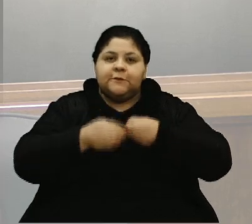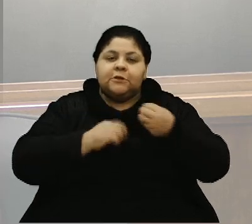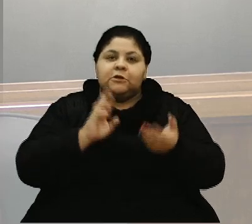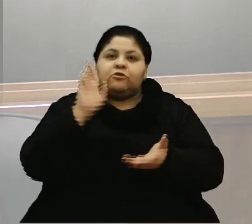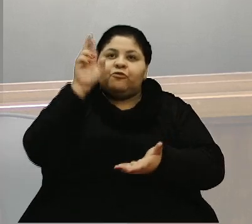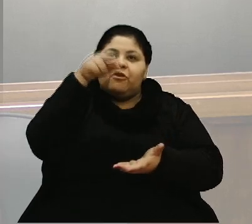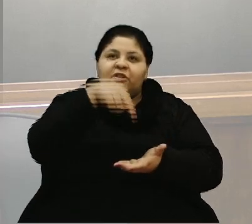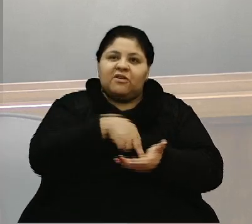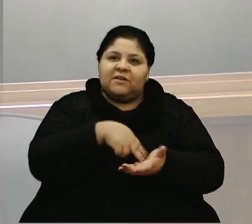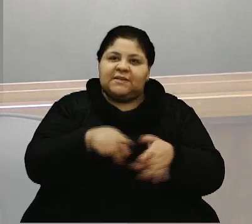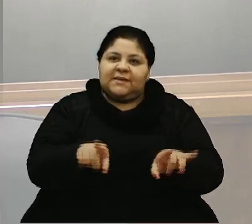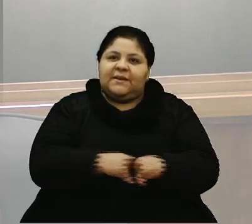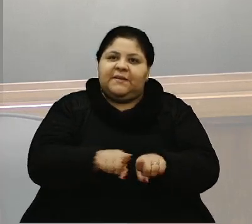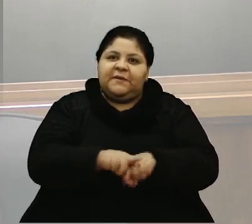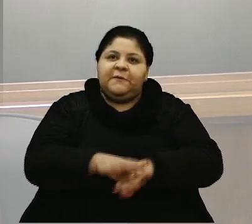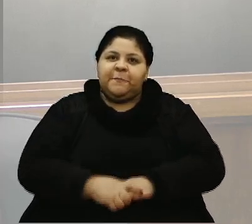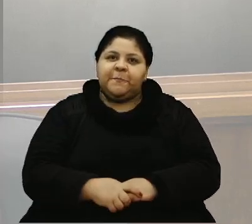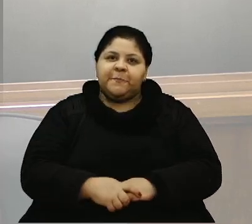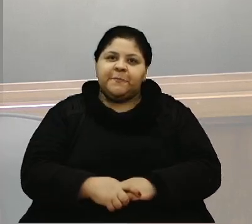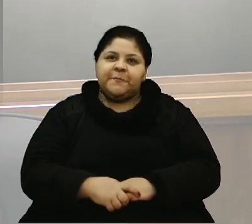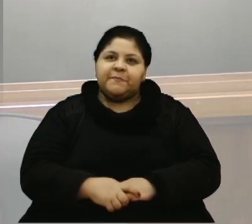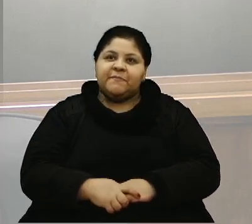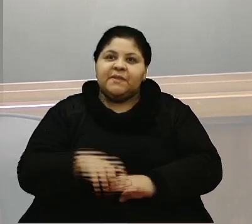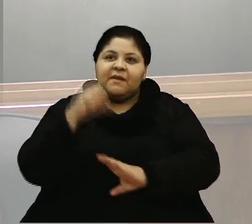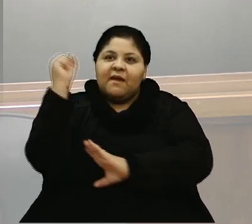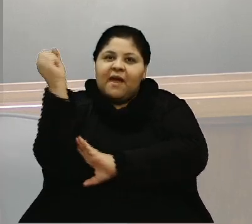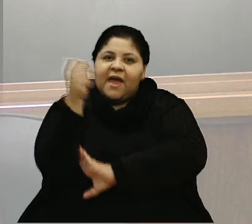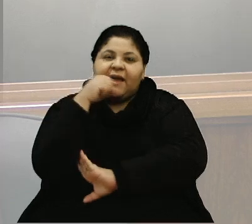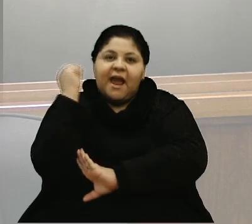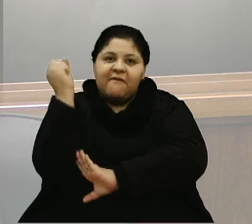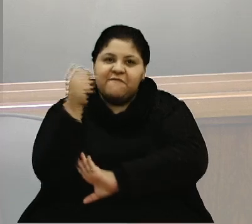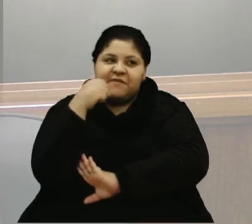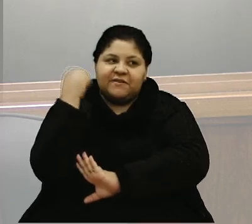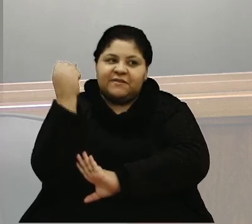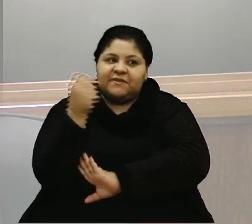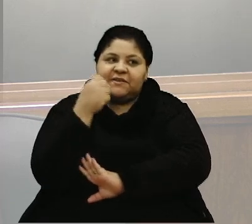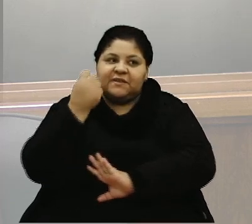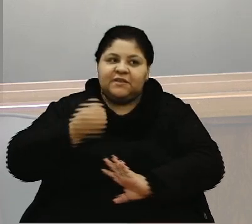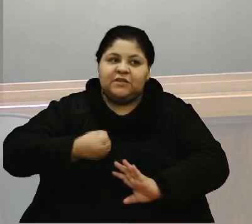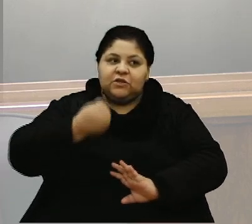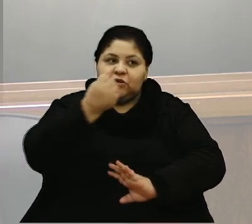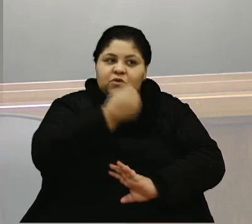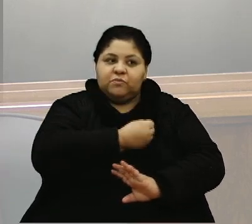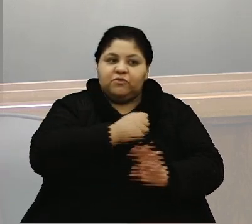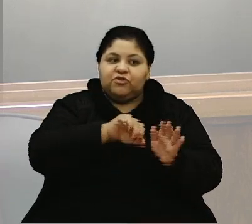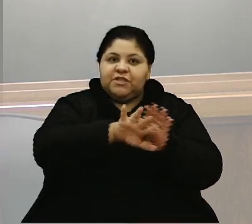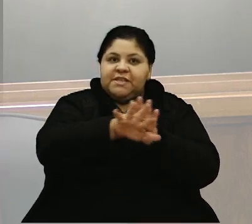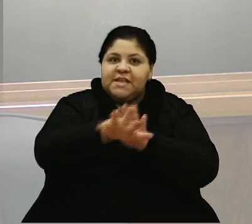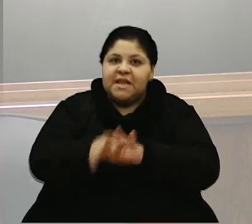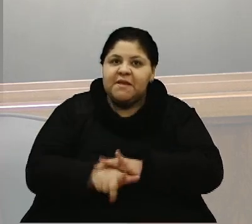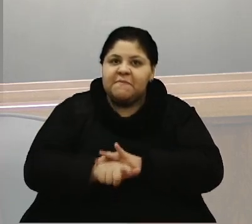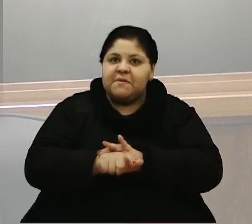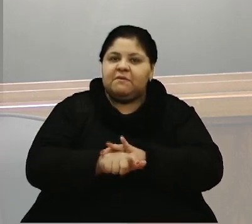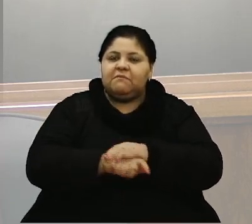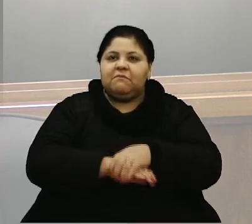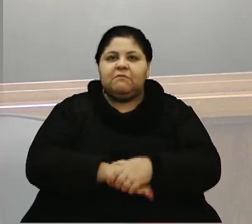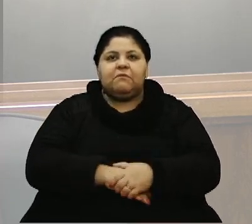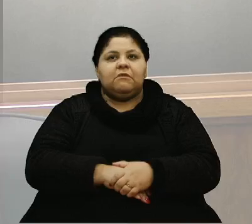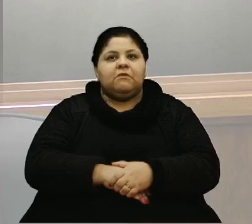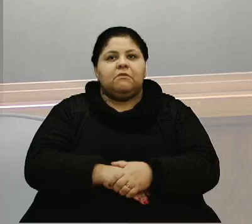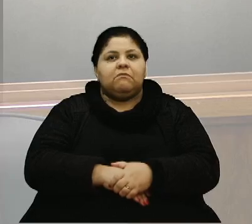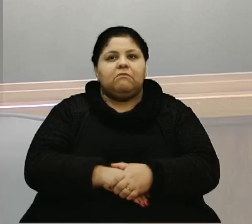realidade, é muito grave. O número de crimes, o